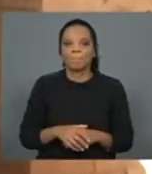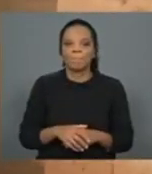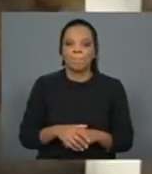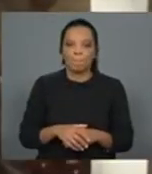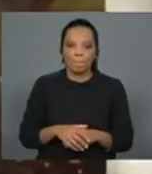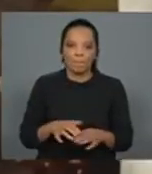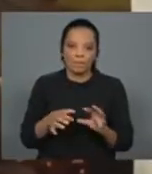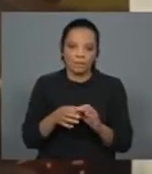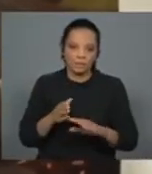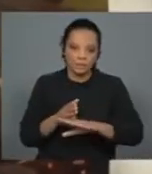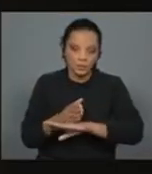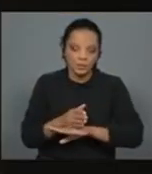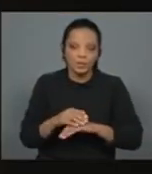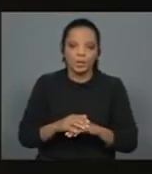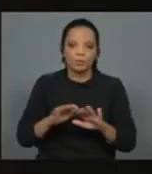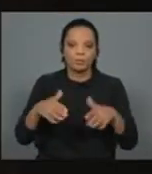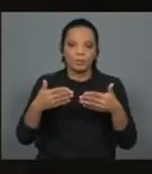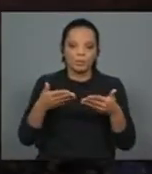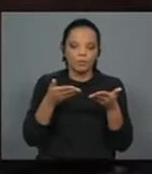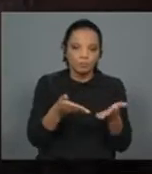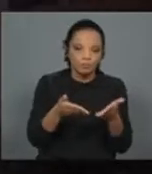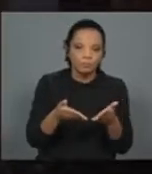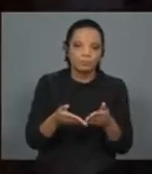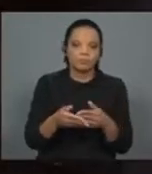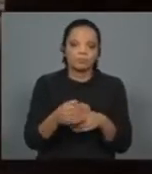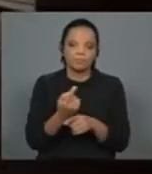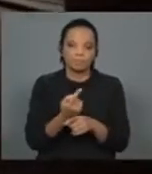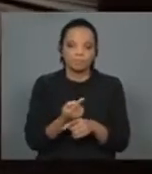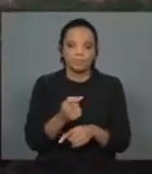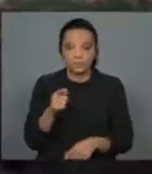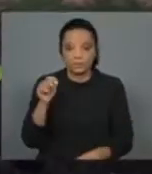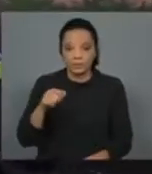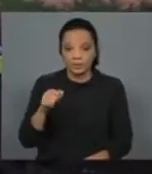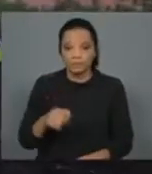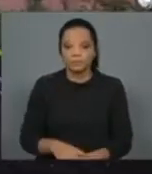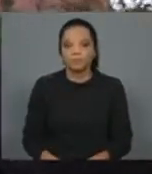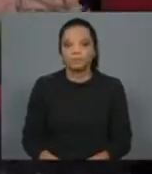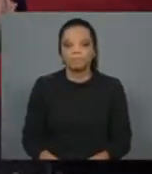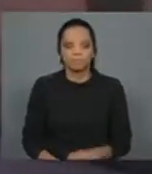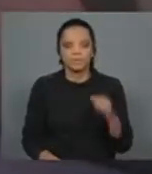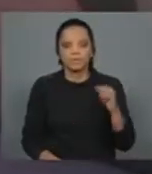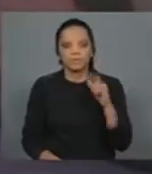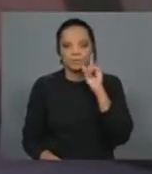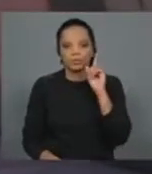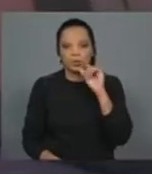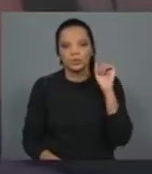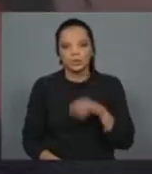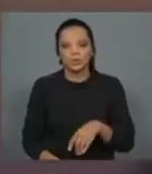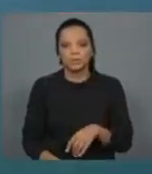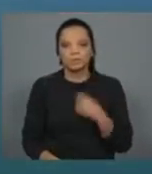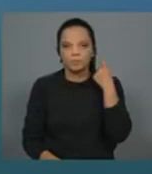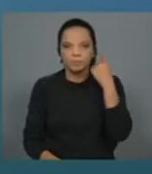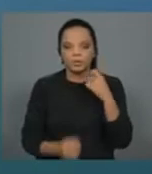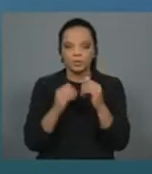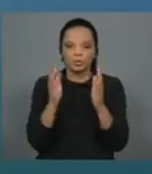de intervenção, de primeiros socorros, de suporte básico de vida. Sim. Sim, é importante. Eu penso que todos nós